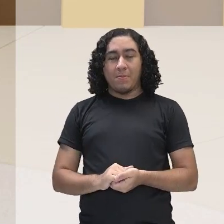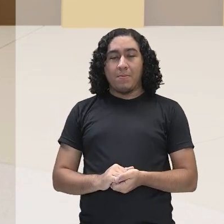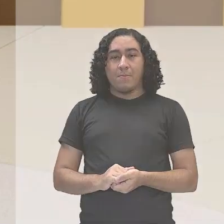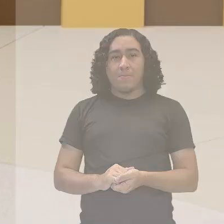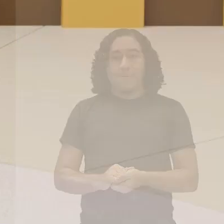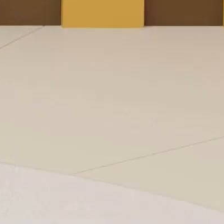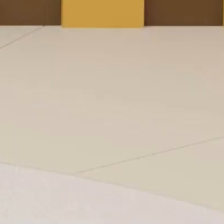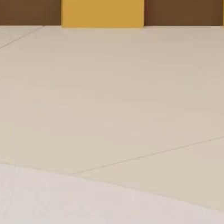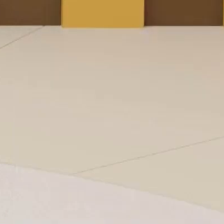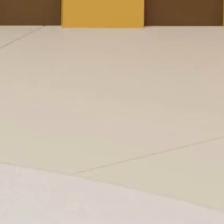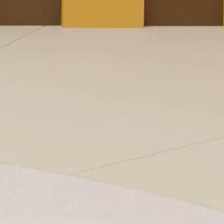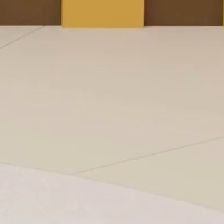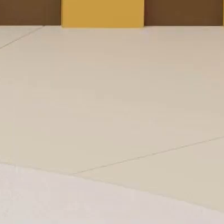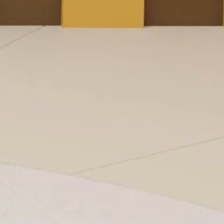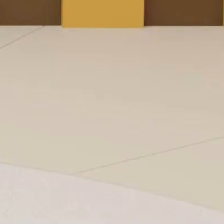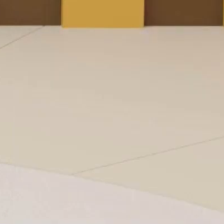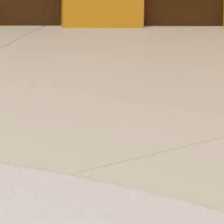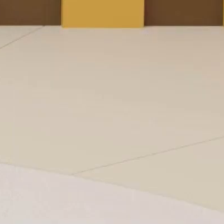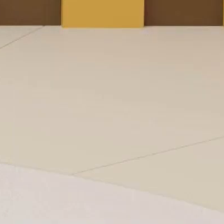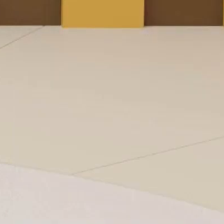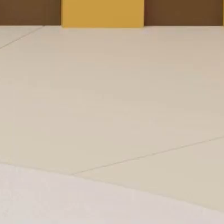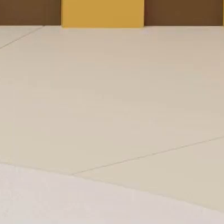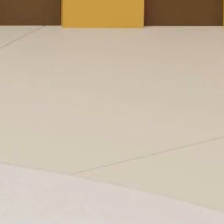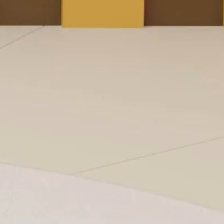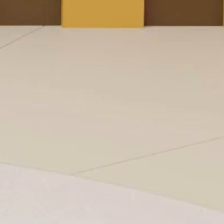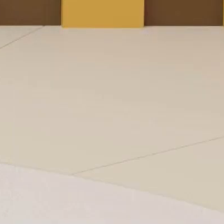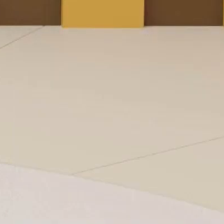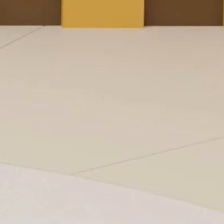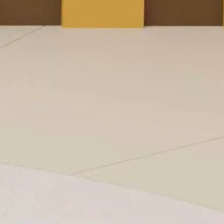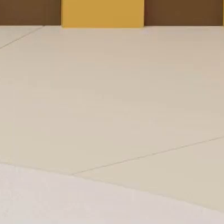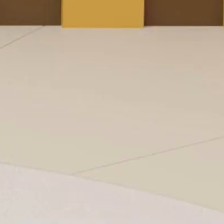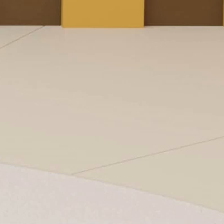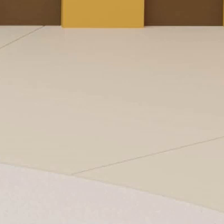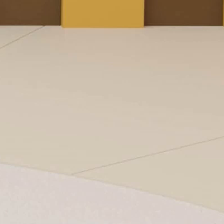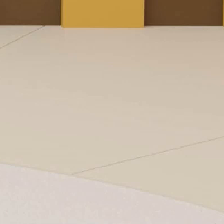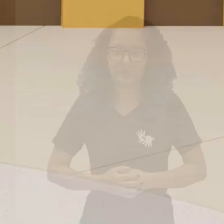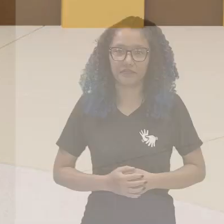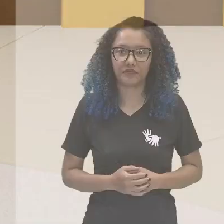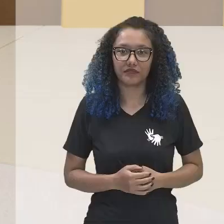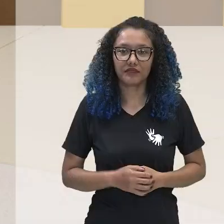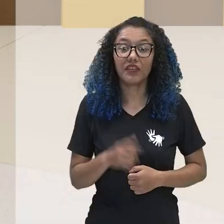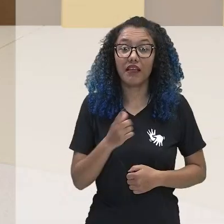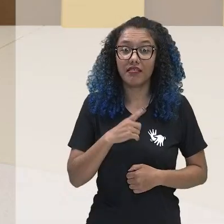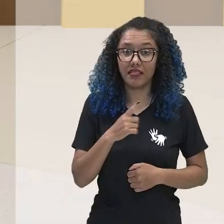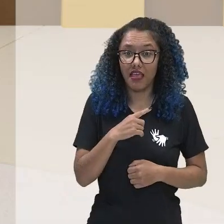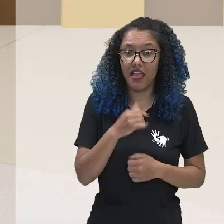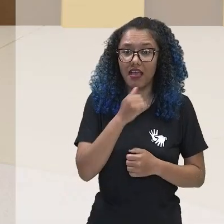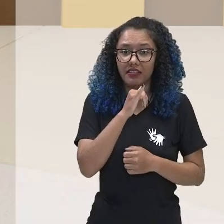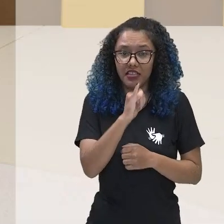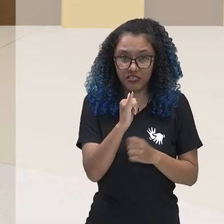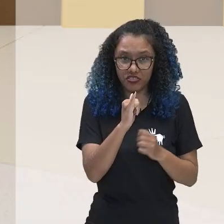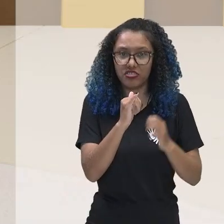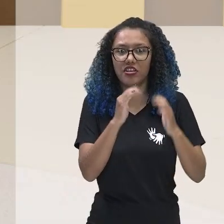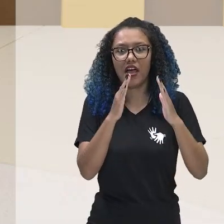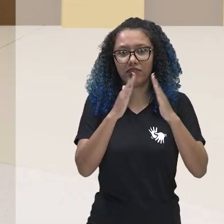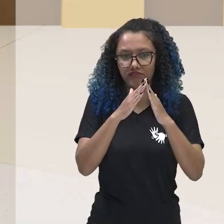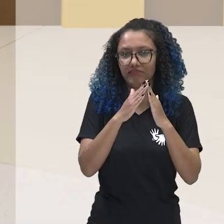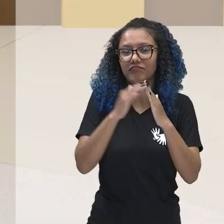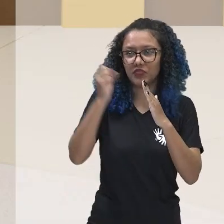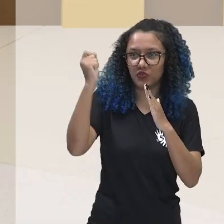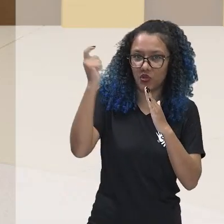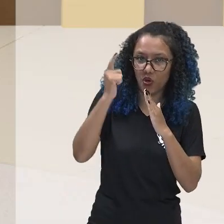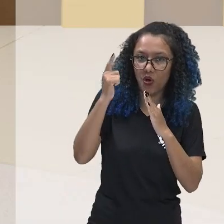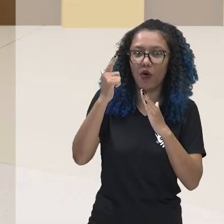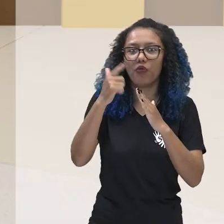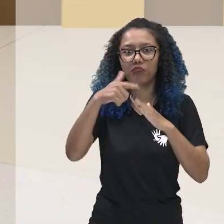gente tem aqui alguns exemplos, né? A gente não tem só a solar, mas a gente vai ter a solar, que é a que está no auge hoje, né?